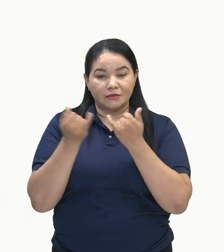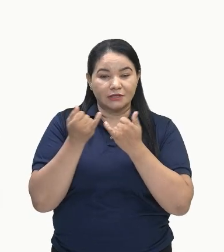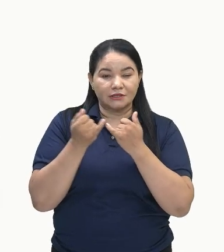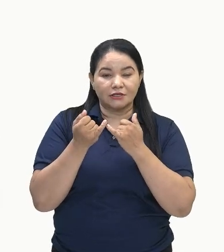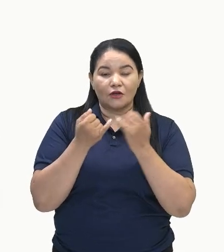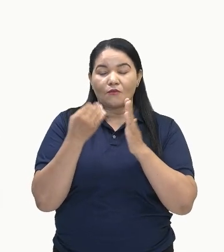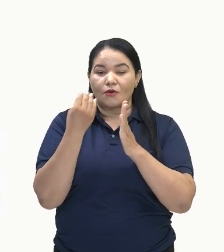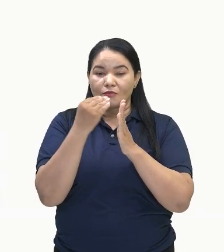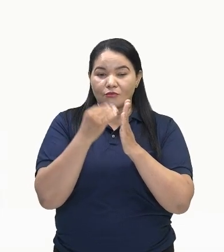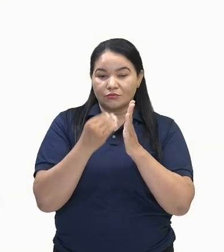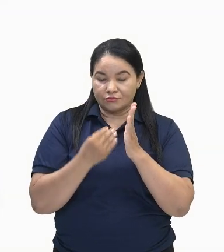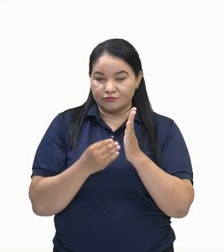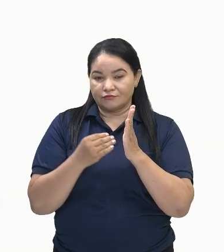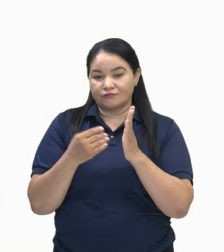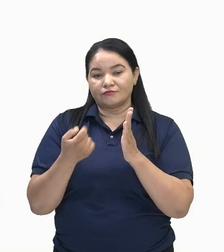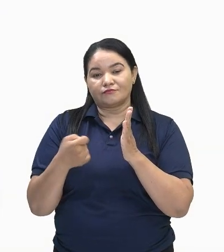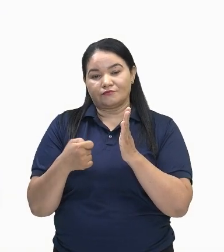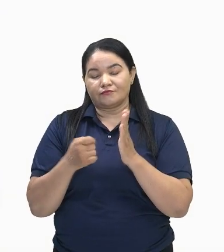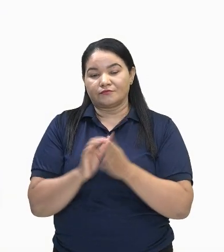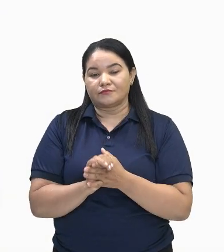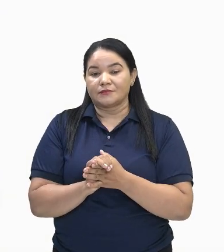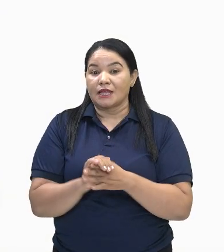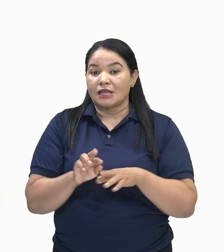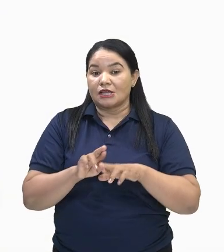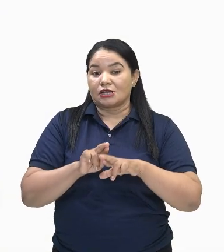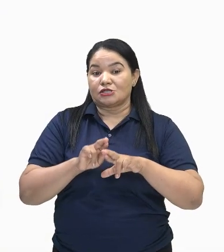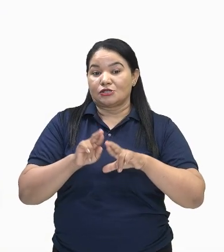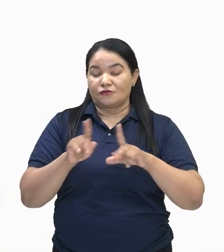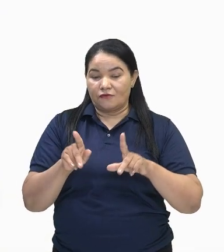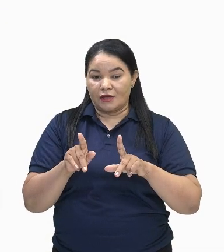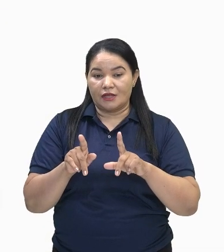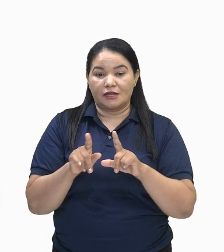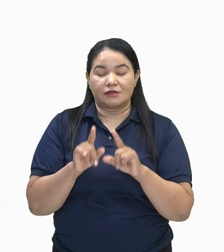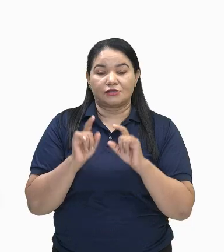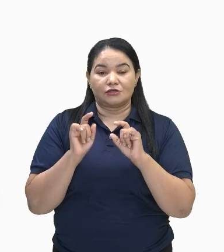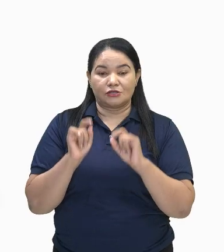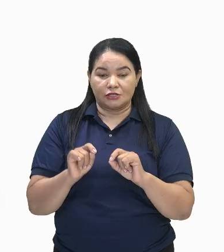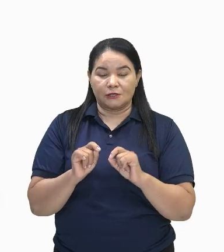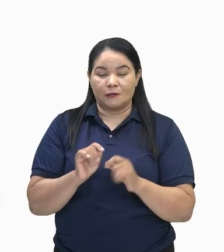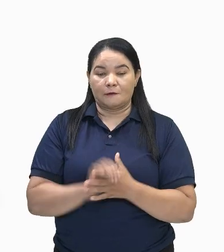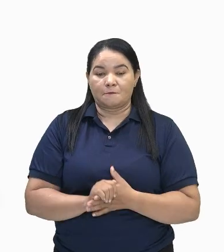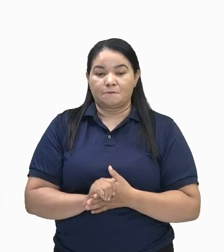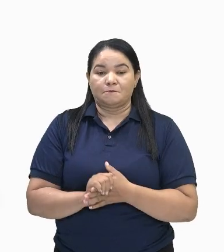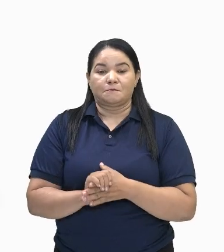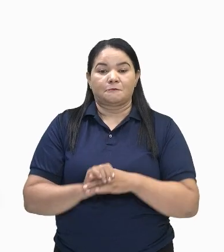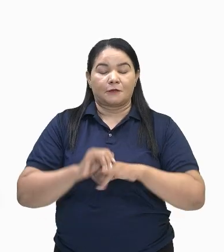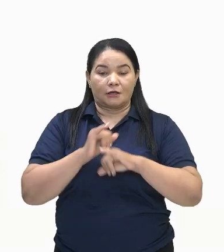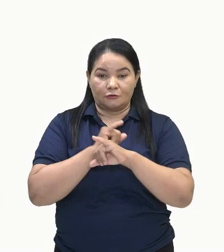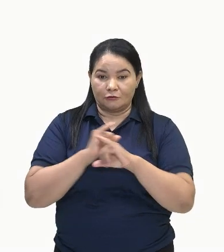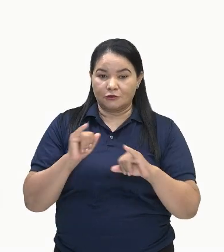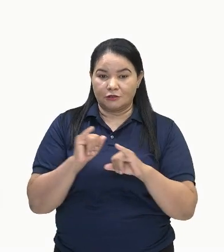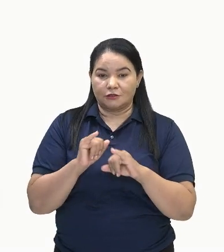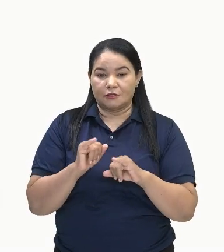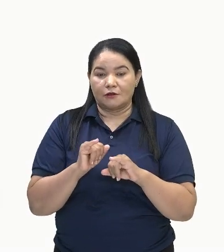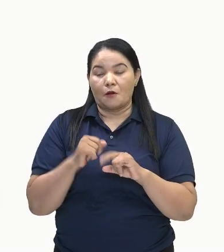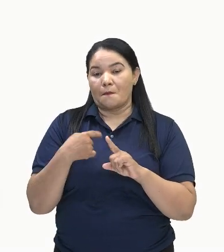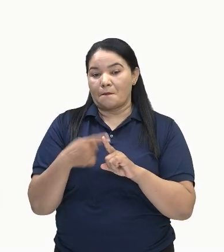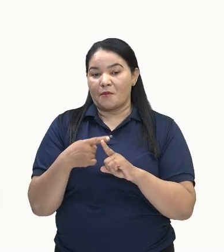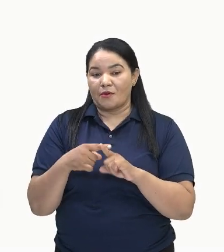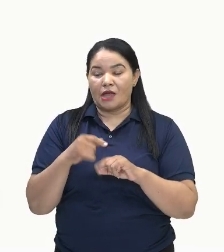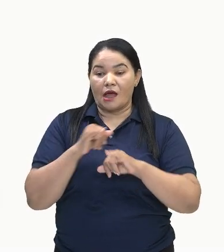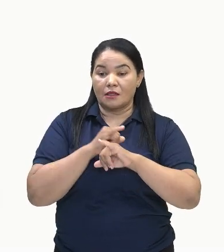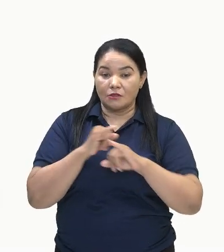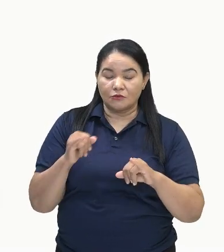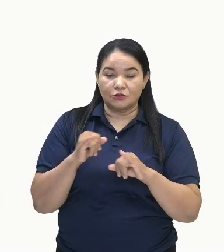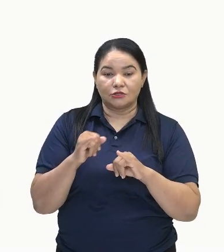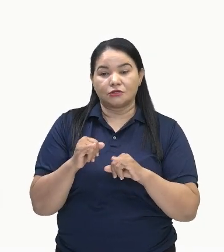a reportagem é muito diferente, né, da notícia, que a notícia ela chega, ela